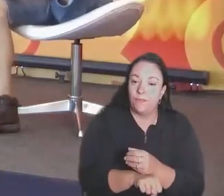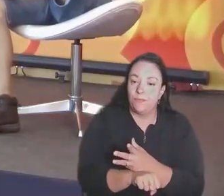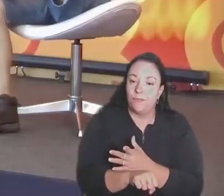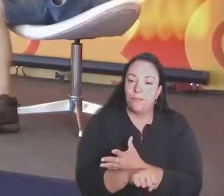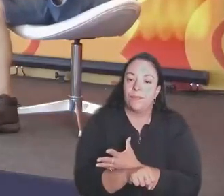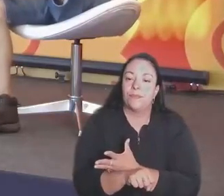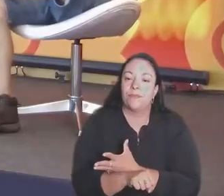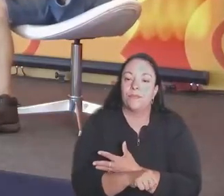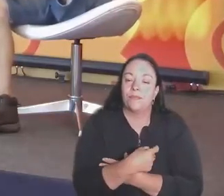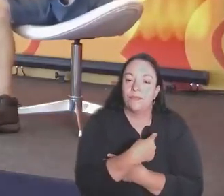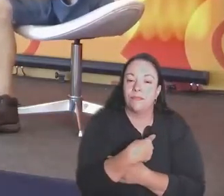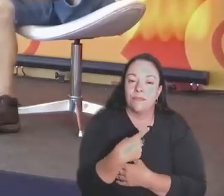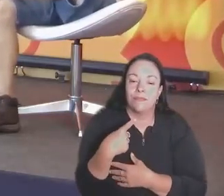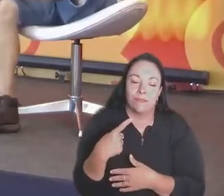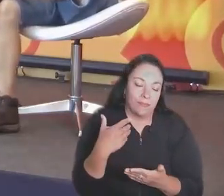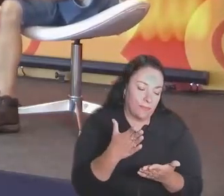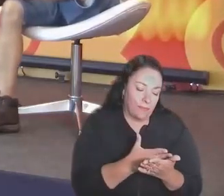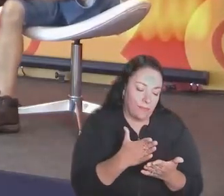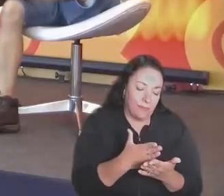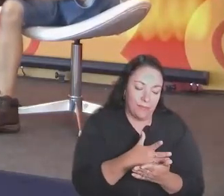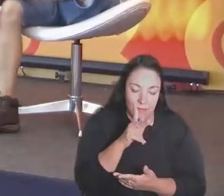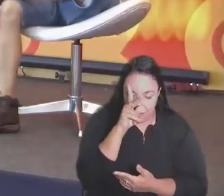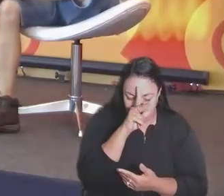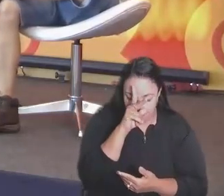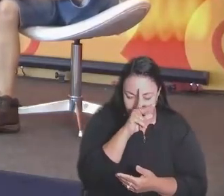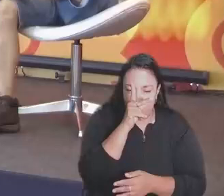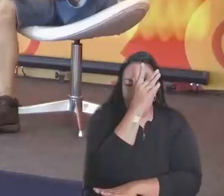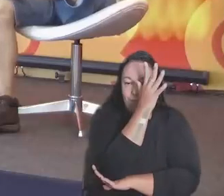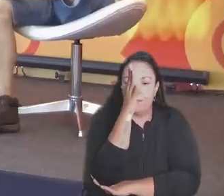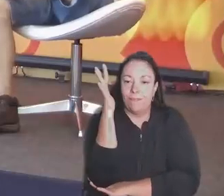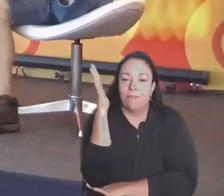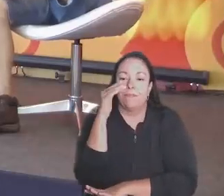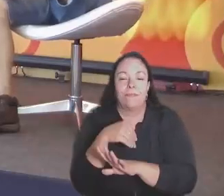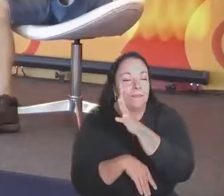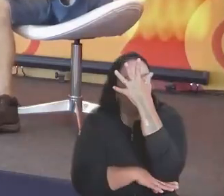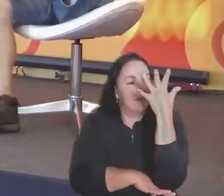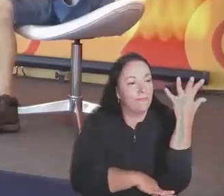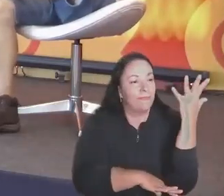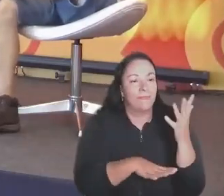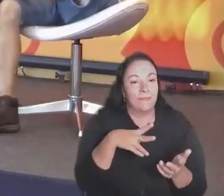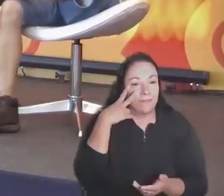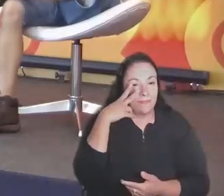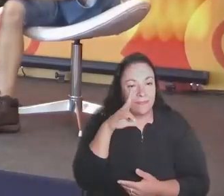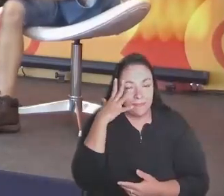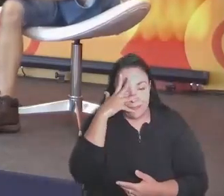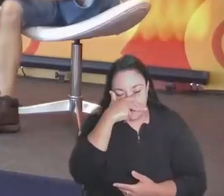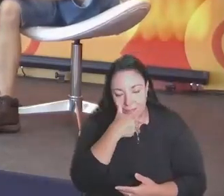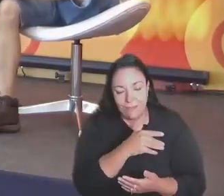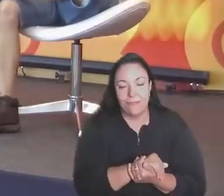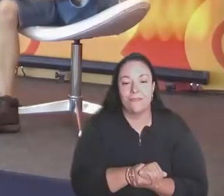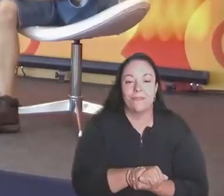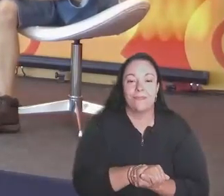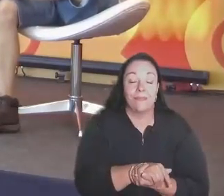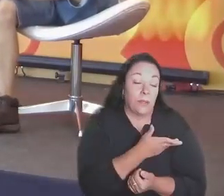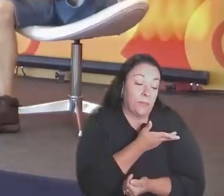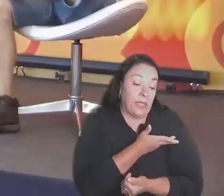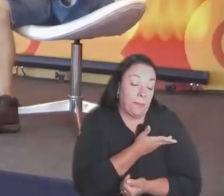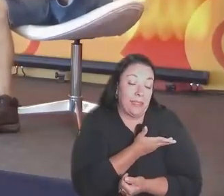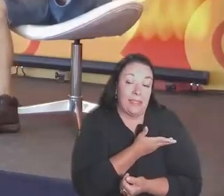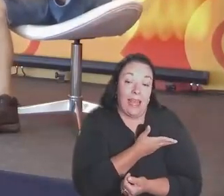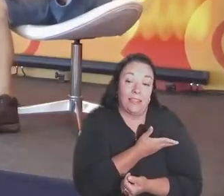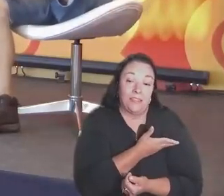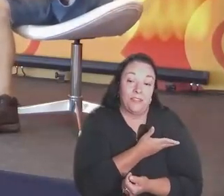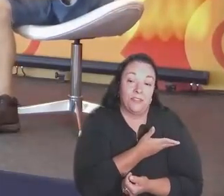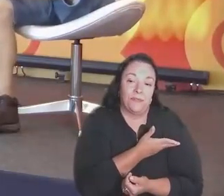cada história. Tem muita paisagem bonita, sabe? Tem muita amizade. Então, é uma honra,